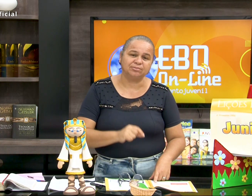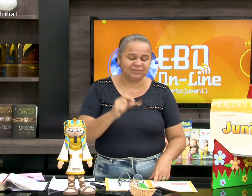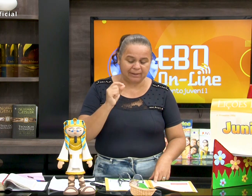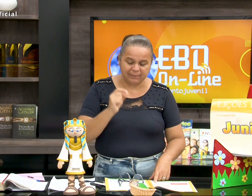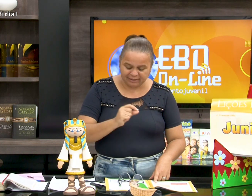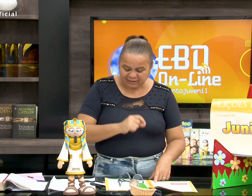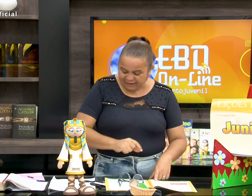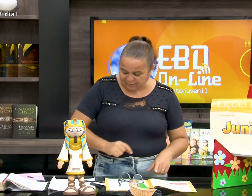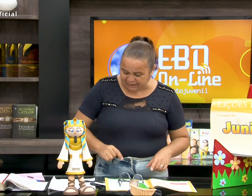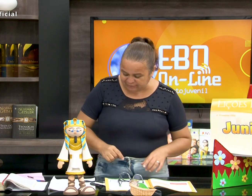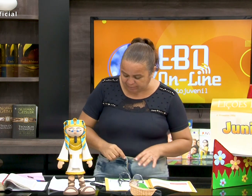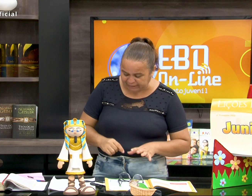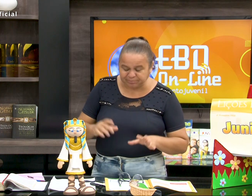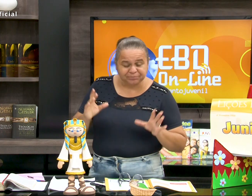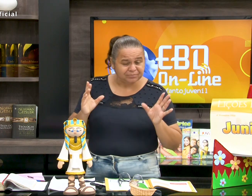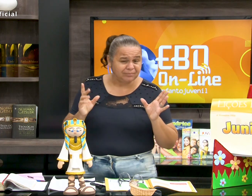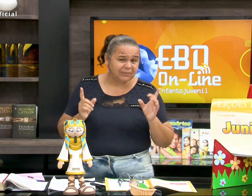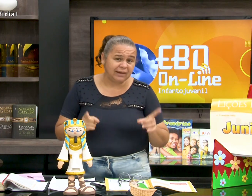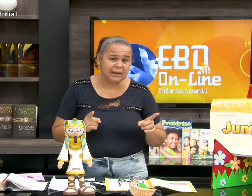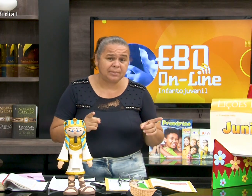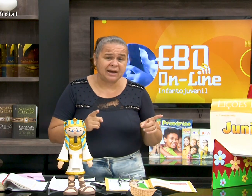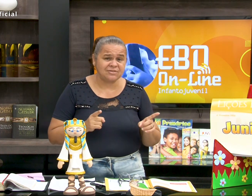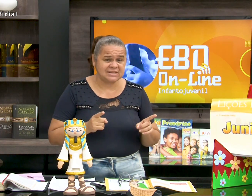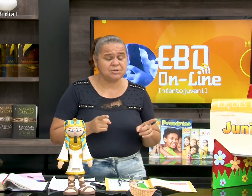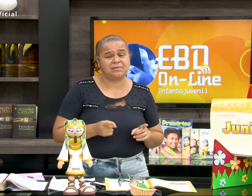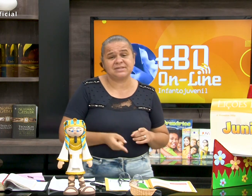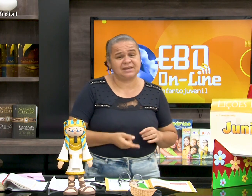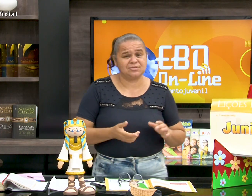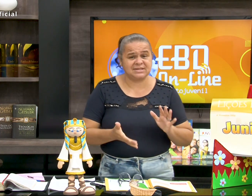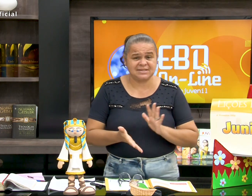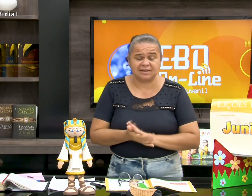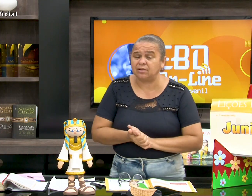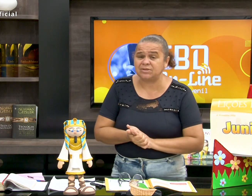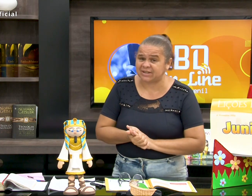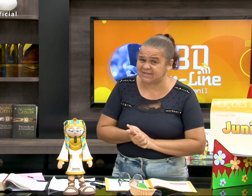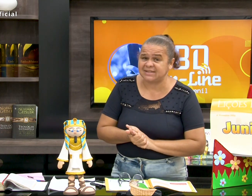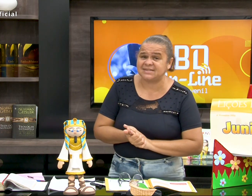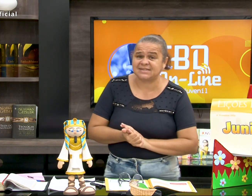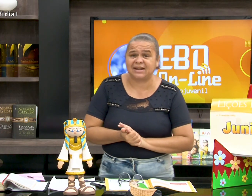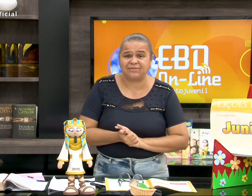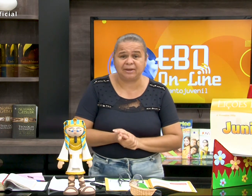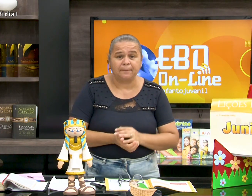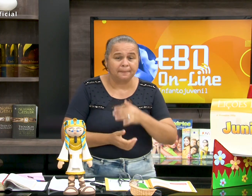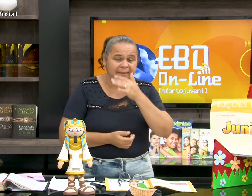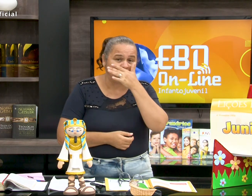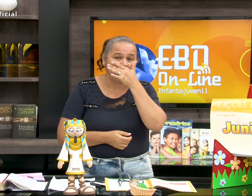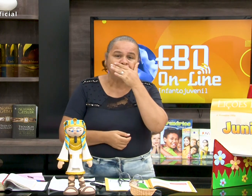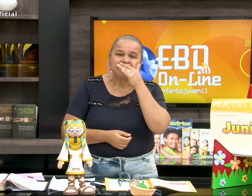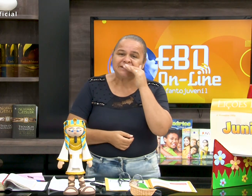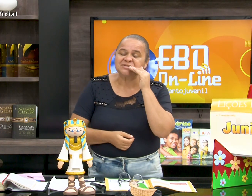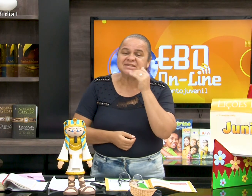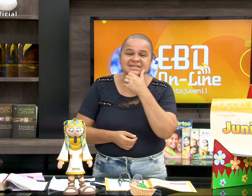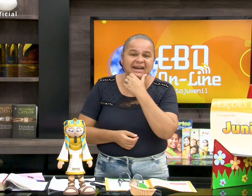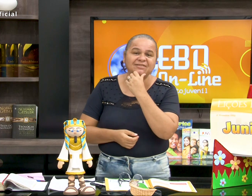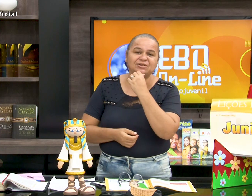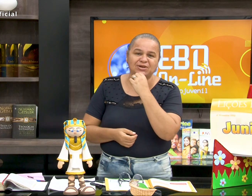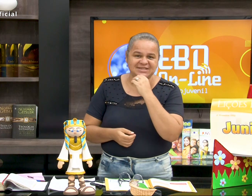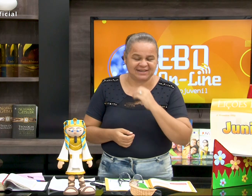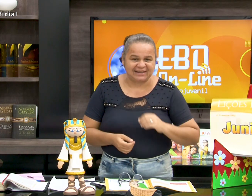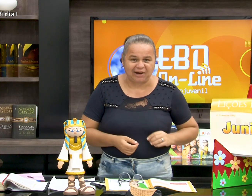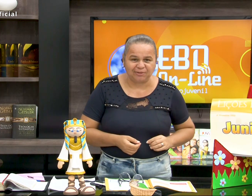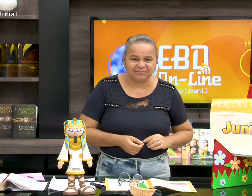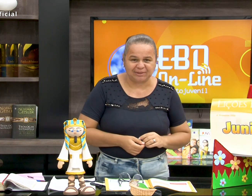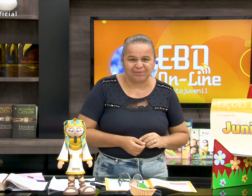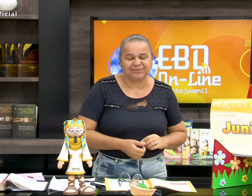permitiu. Amém? Eu quero também lembrar vocês, para vocês não esquecer de se inscrever, tá bom? Então, se inscreve no